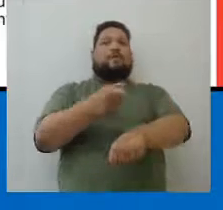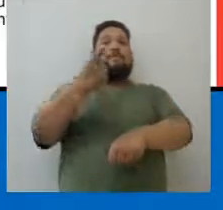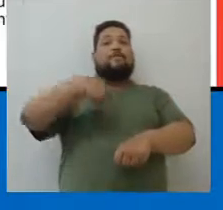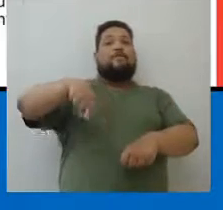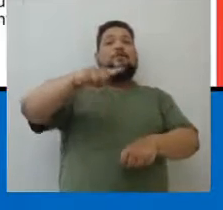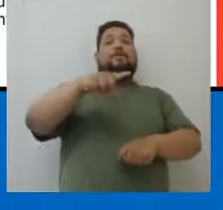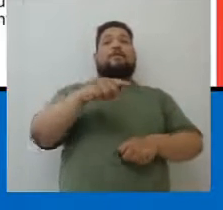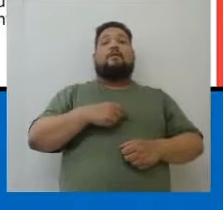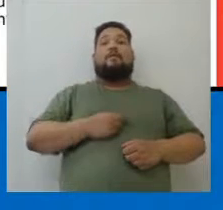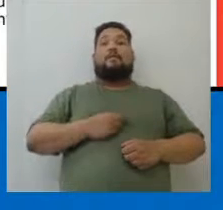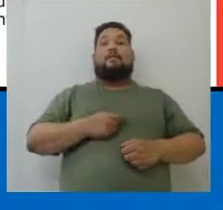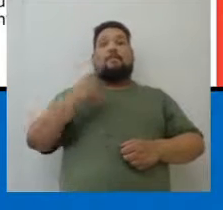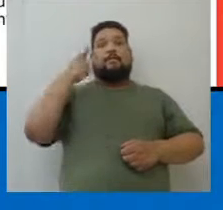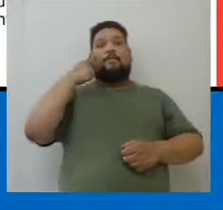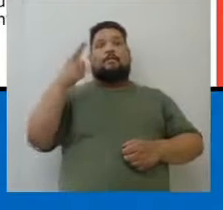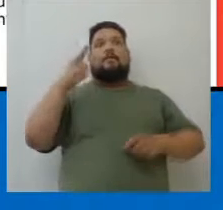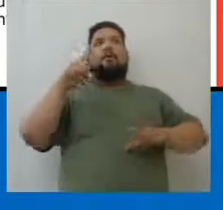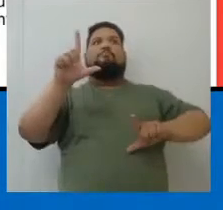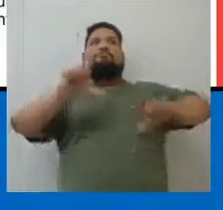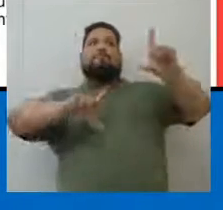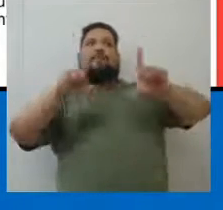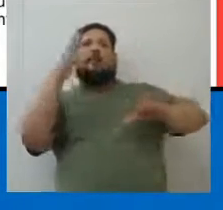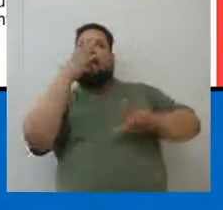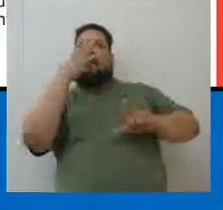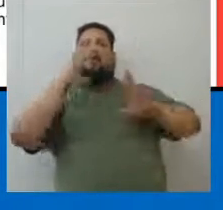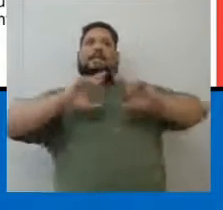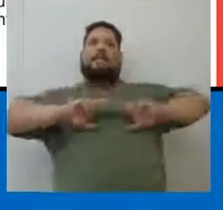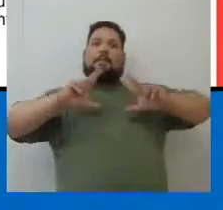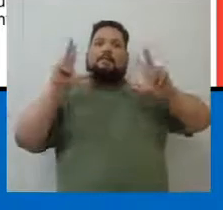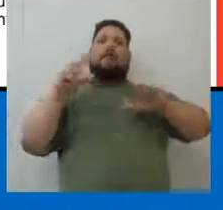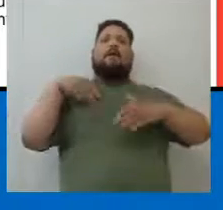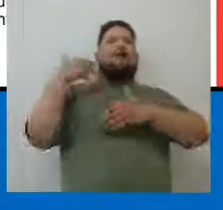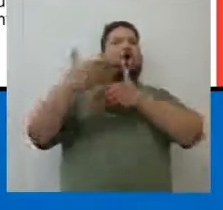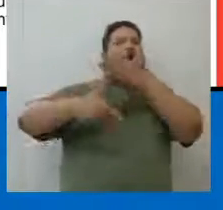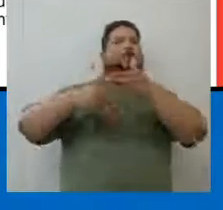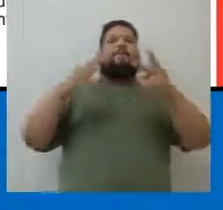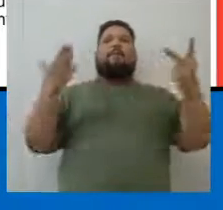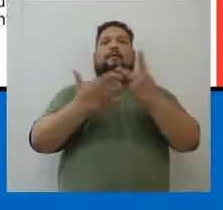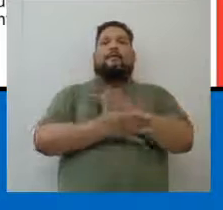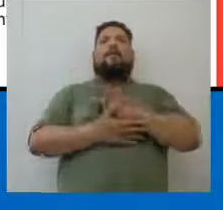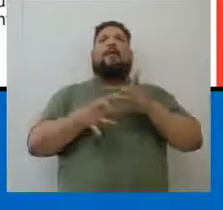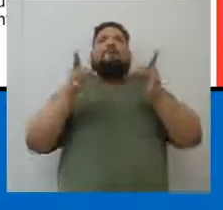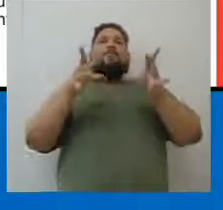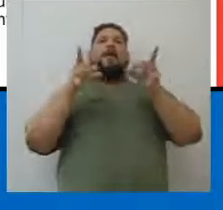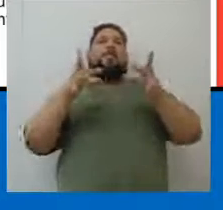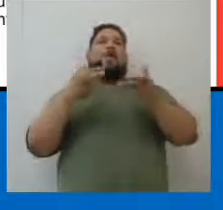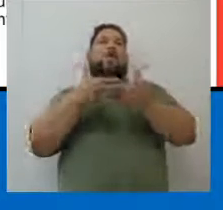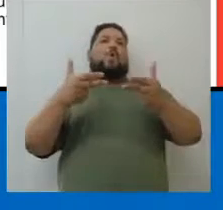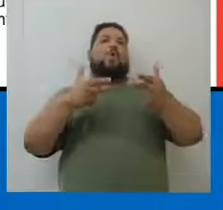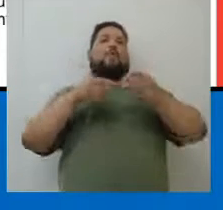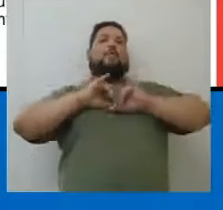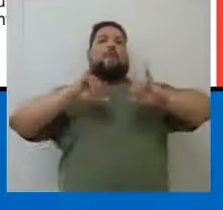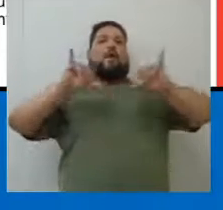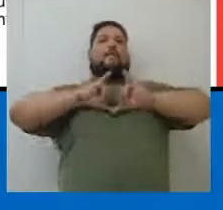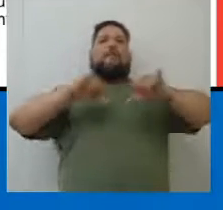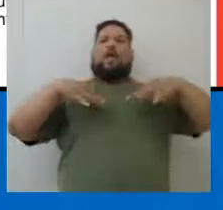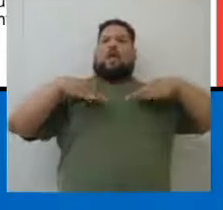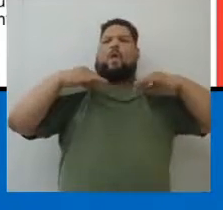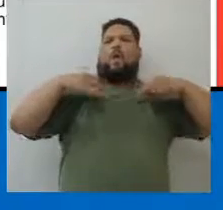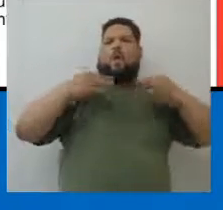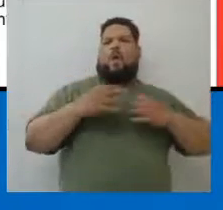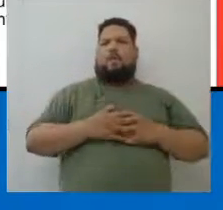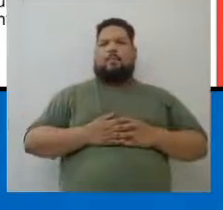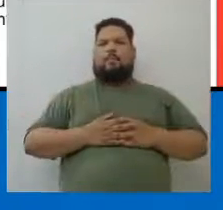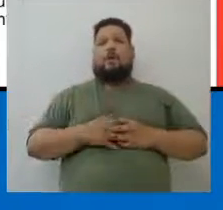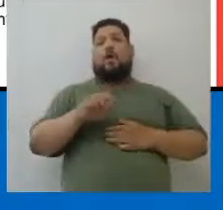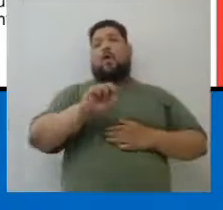assistiu um programinha diferente e, de repente, chega aquele comercial lá falando sobre aquela roupa ou